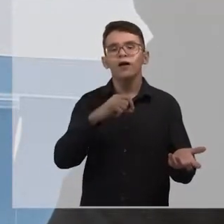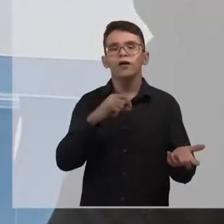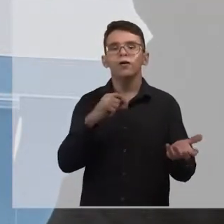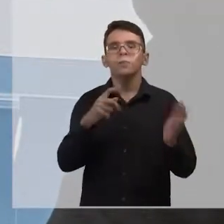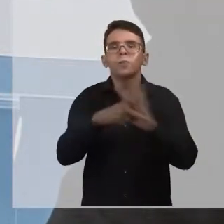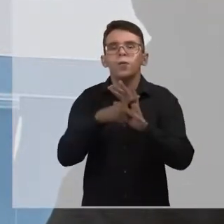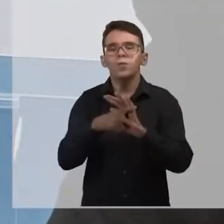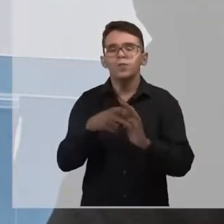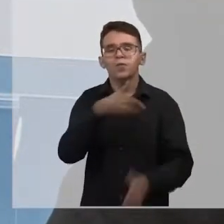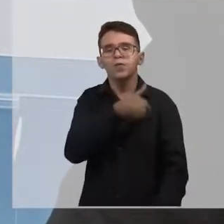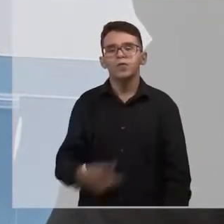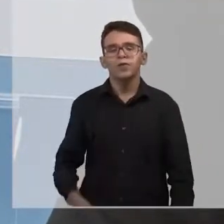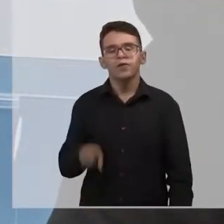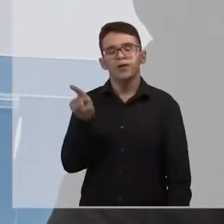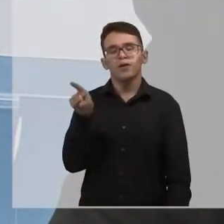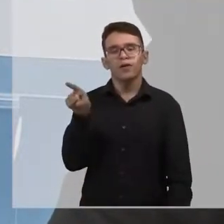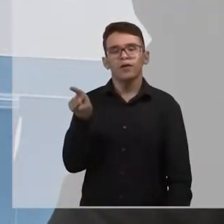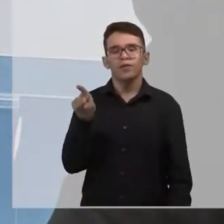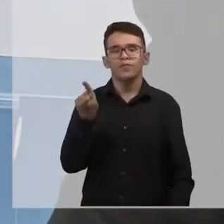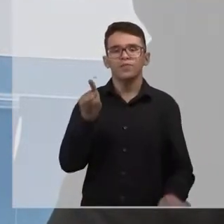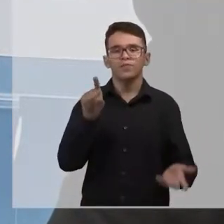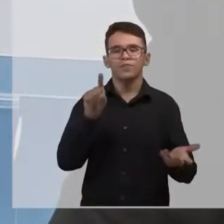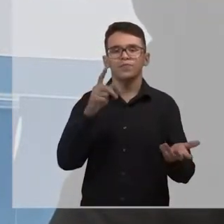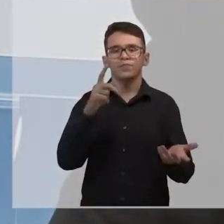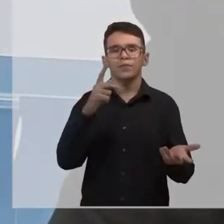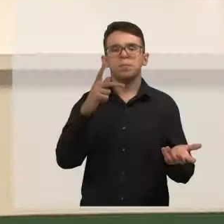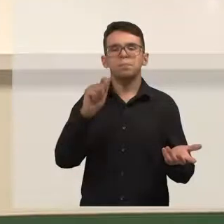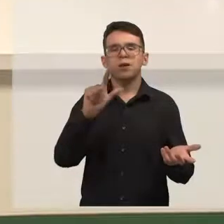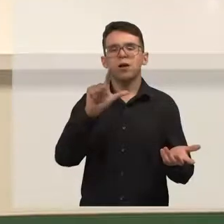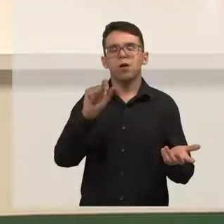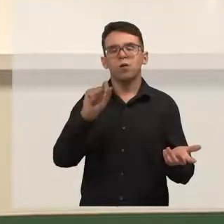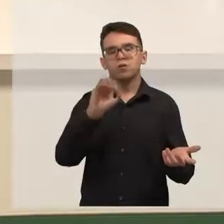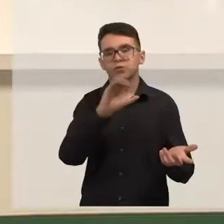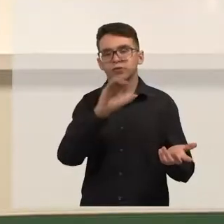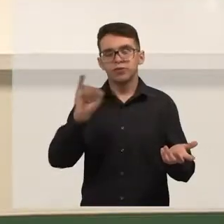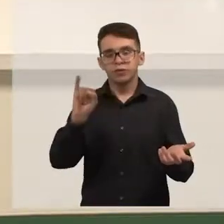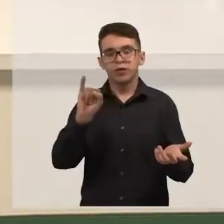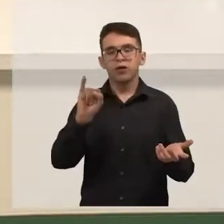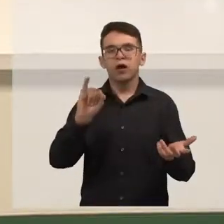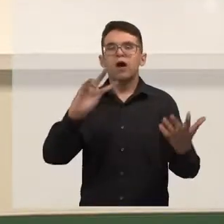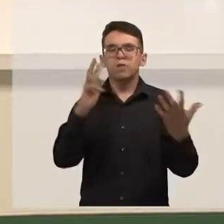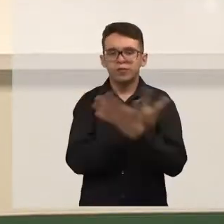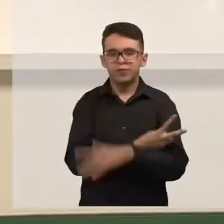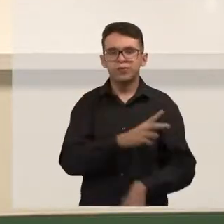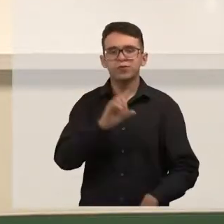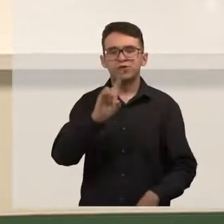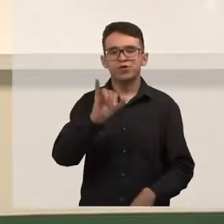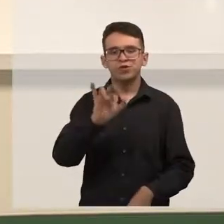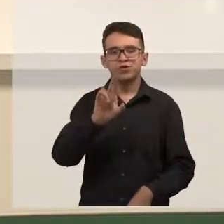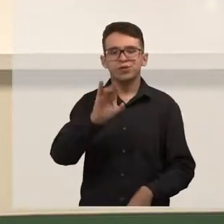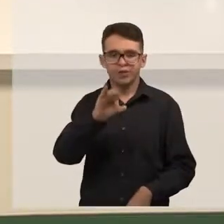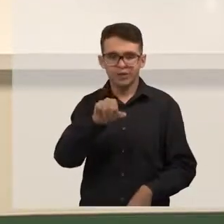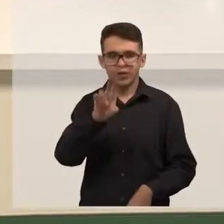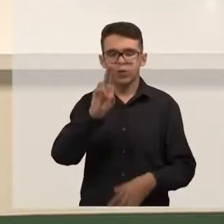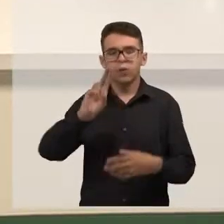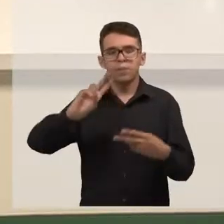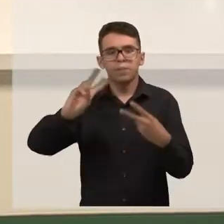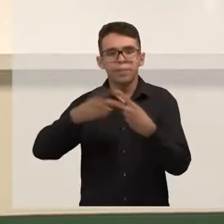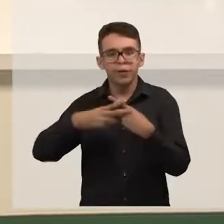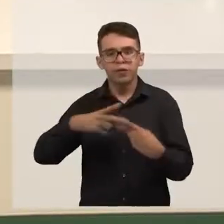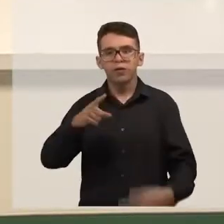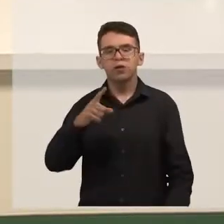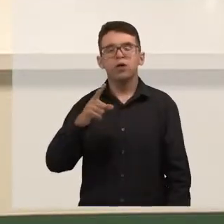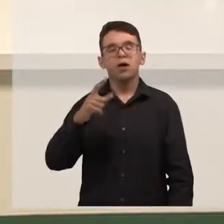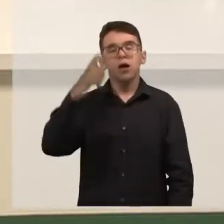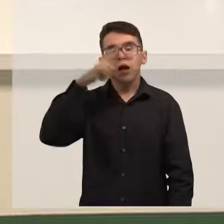Né? Uma parte era por ele, outra Zé Disseu, mas depois o Zé Disseu foi preso, depois aconteceu isso aqui, ficou na mão